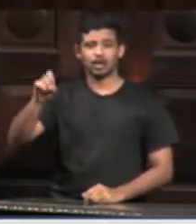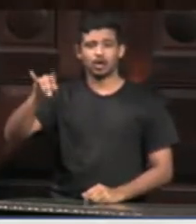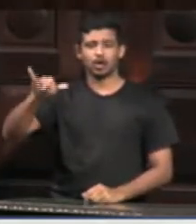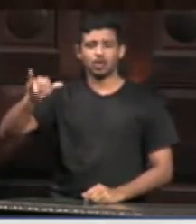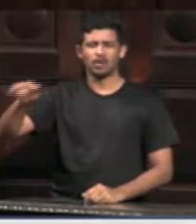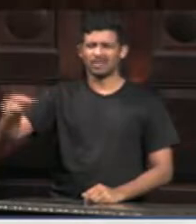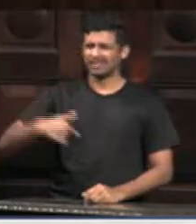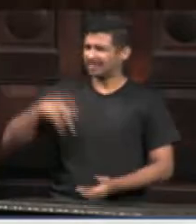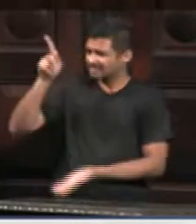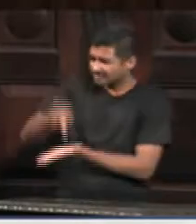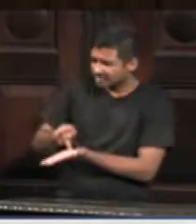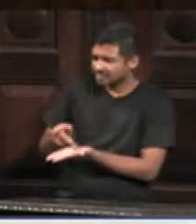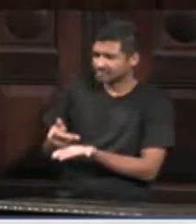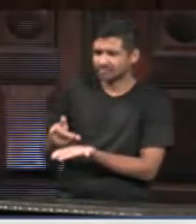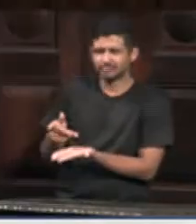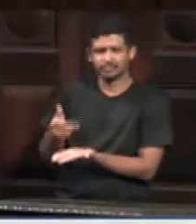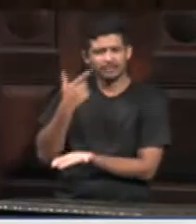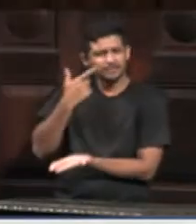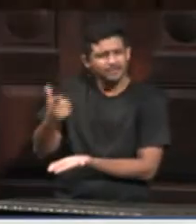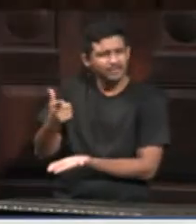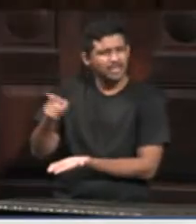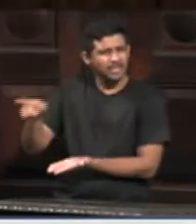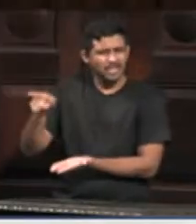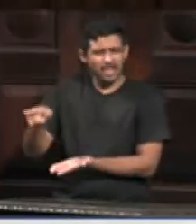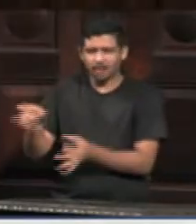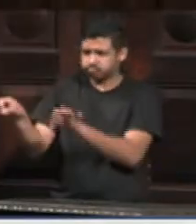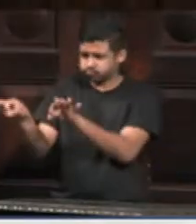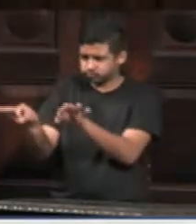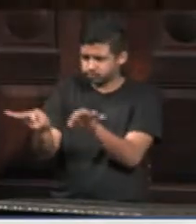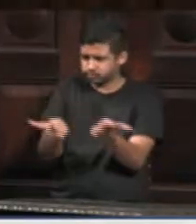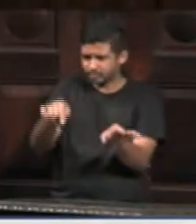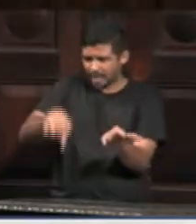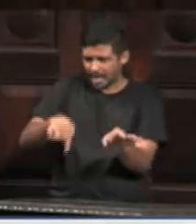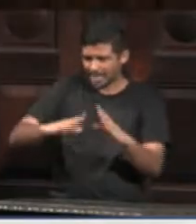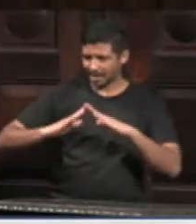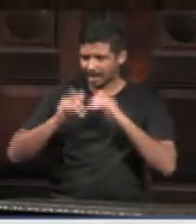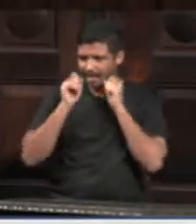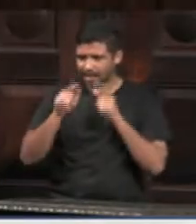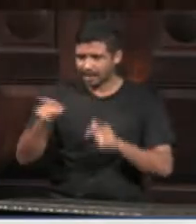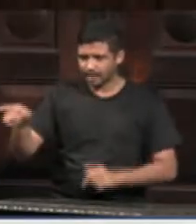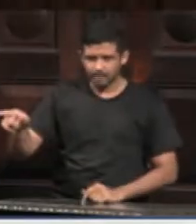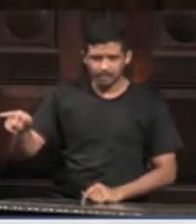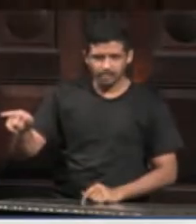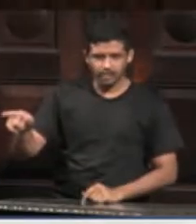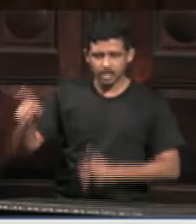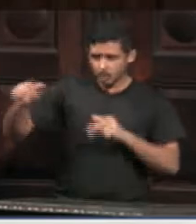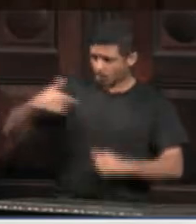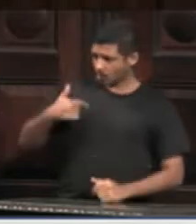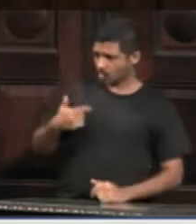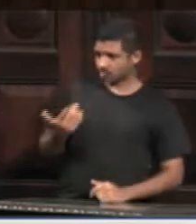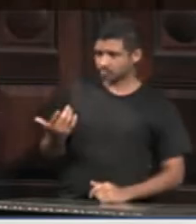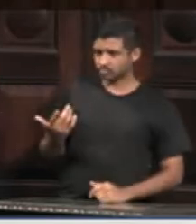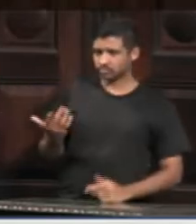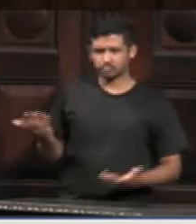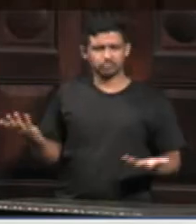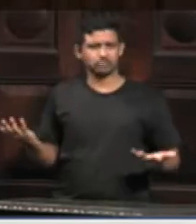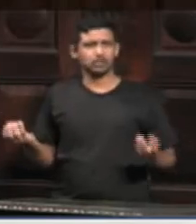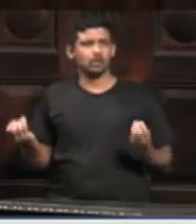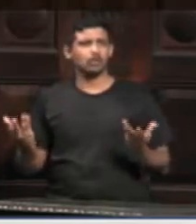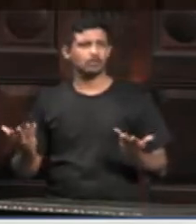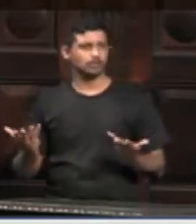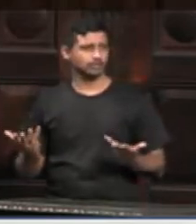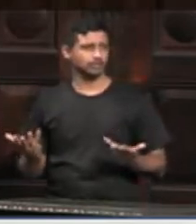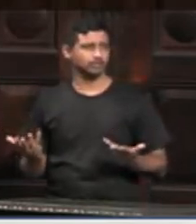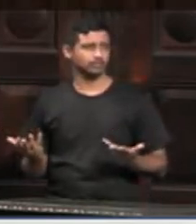realmente ele foi uma pessoa presente aqui nesta casa, como eu fui. Então, qual é